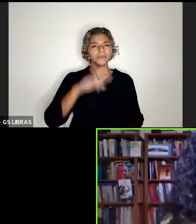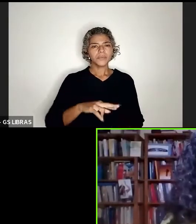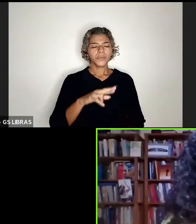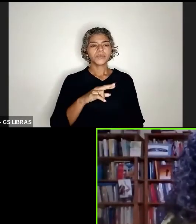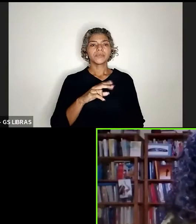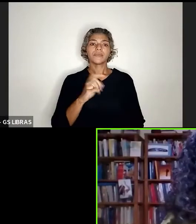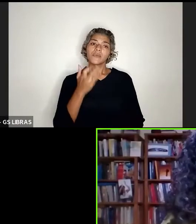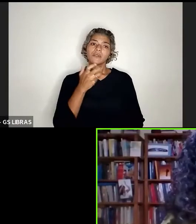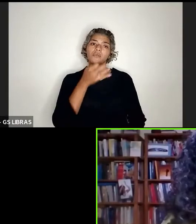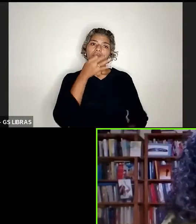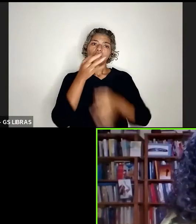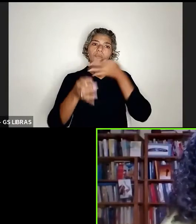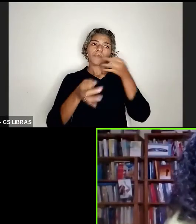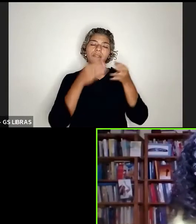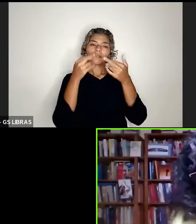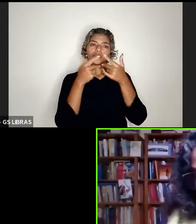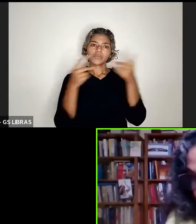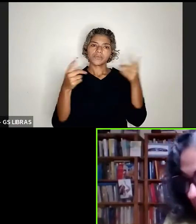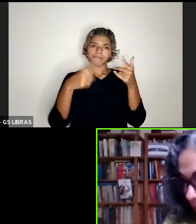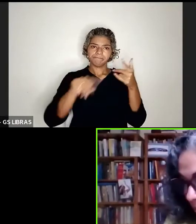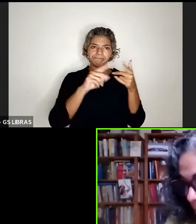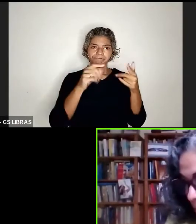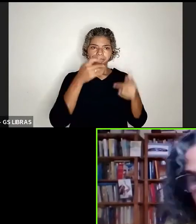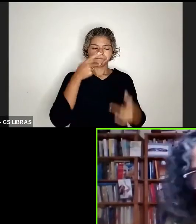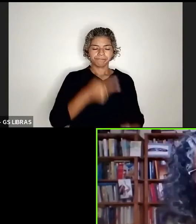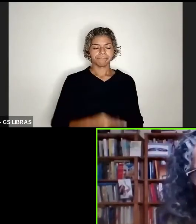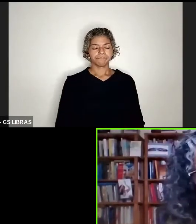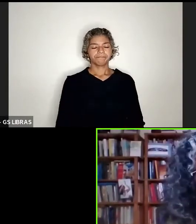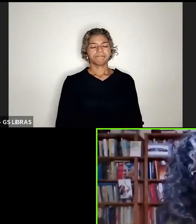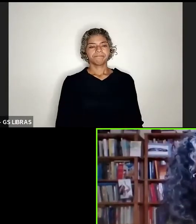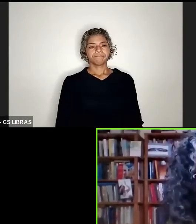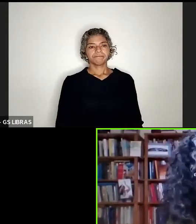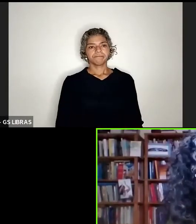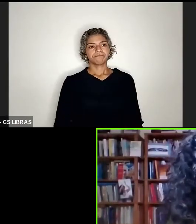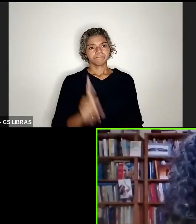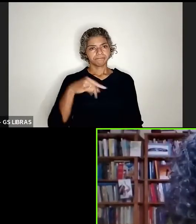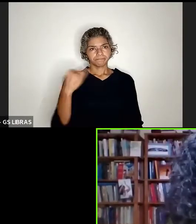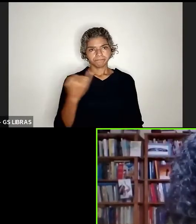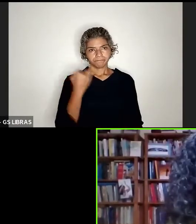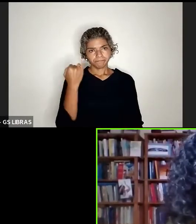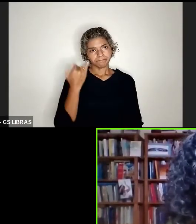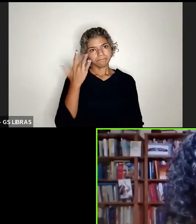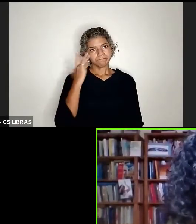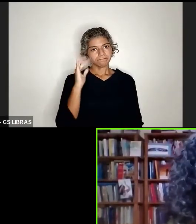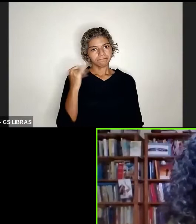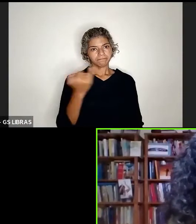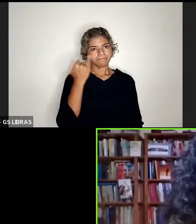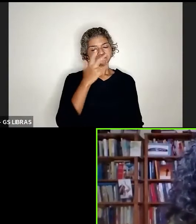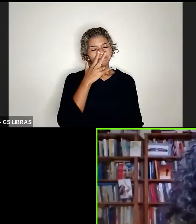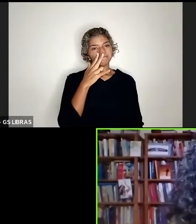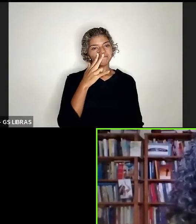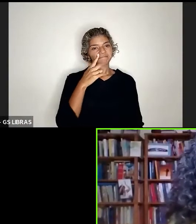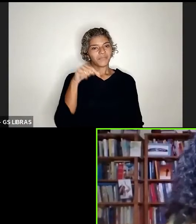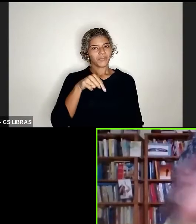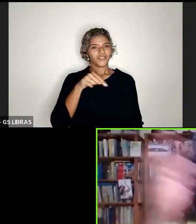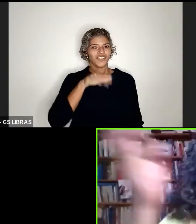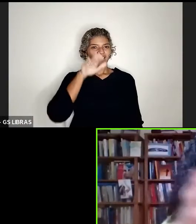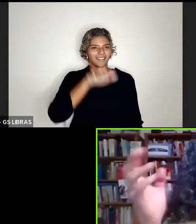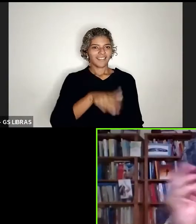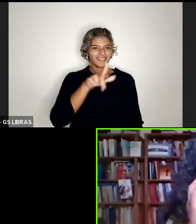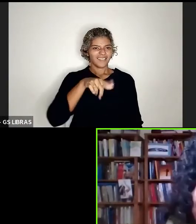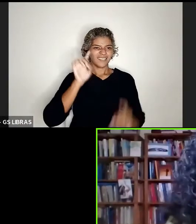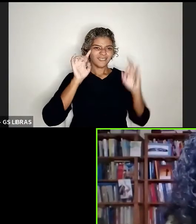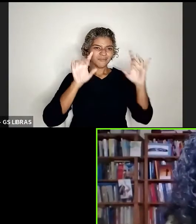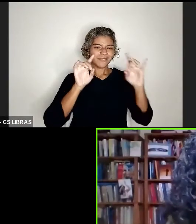vocês trouxeram, que eu acho muito importante. Muito importante, assim, ouvir é uma tarde muito especial, né? Quando a gente pode ouvir desde